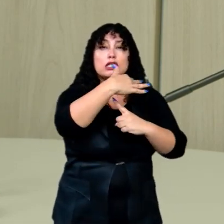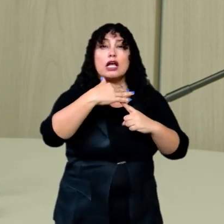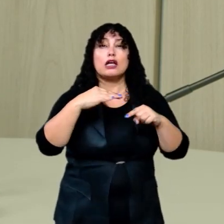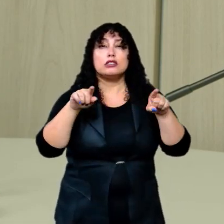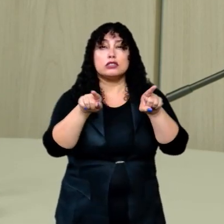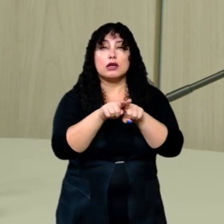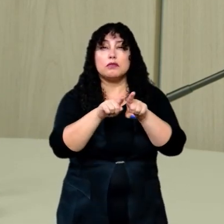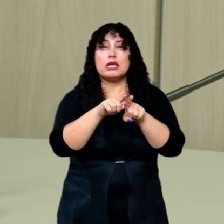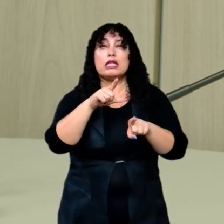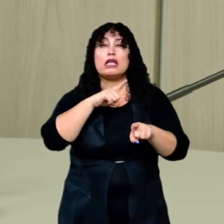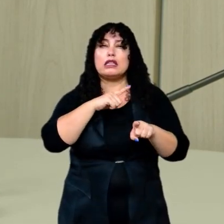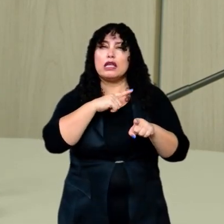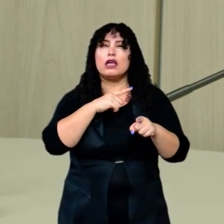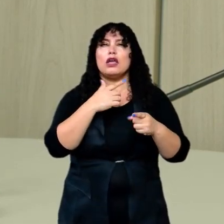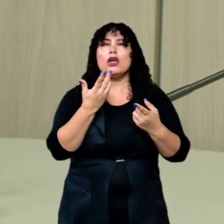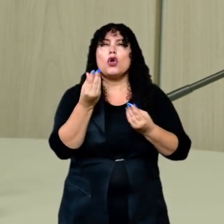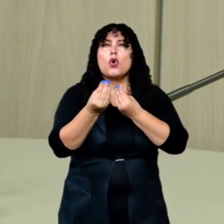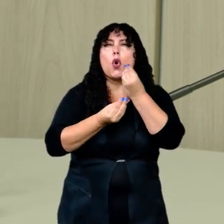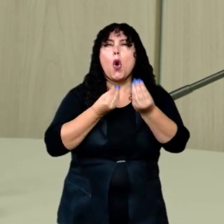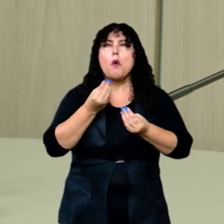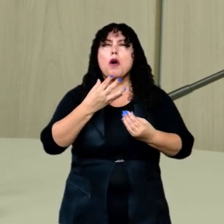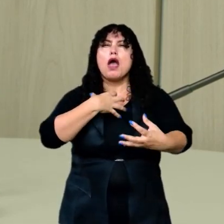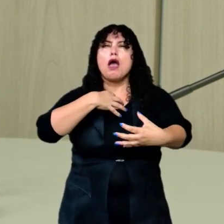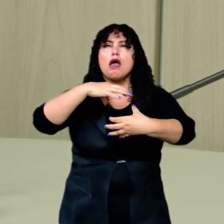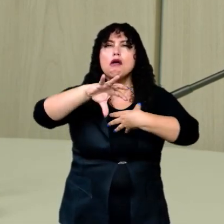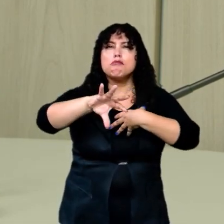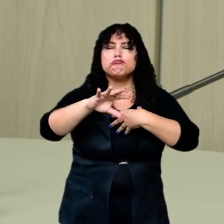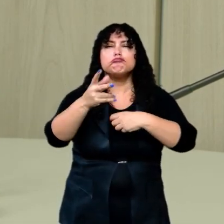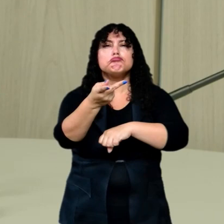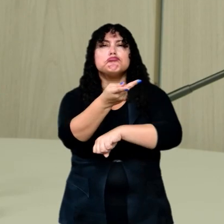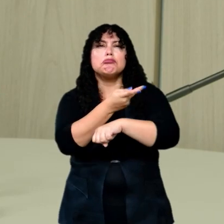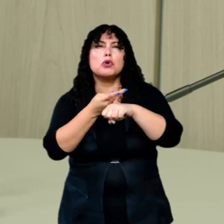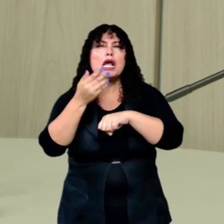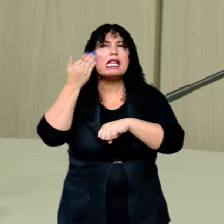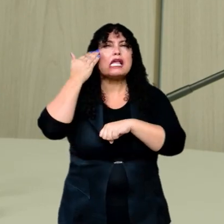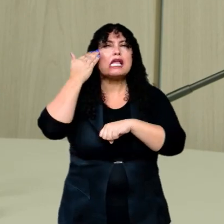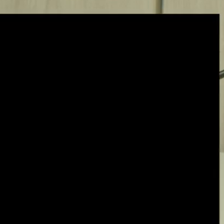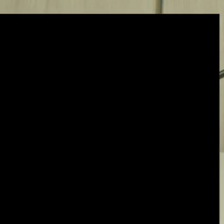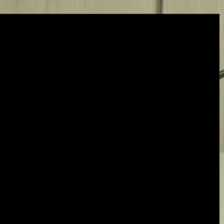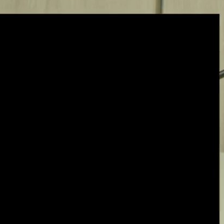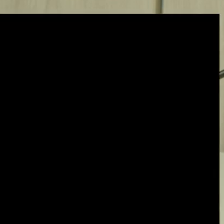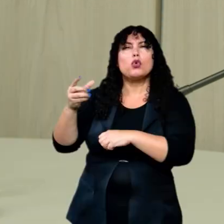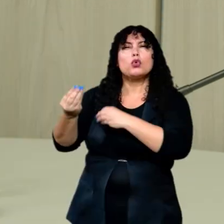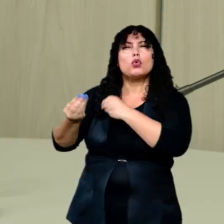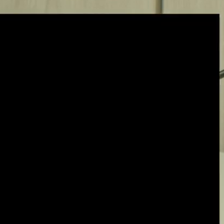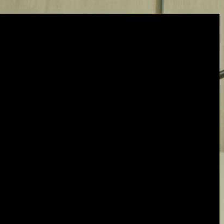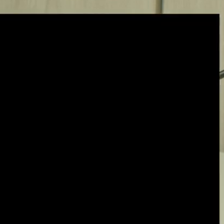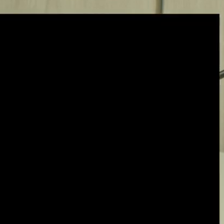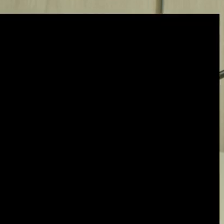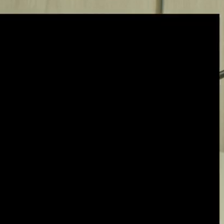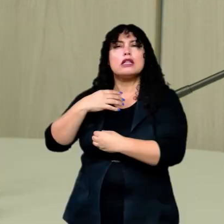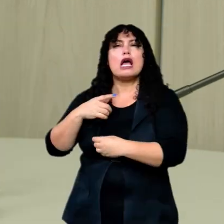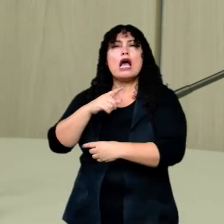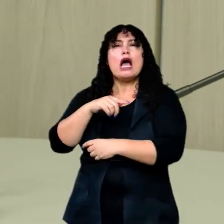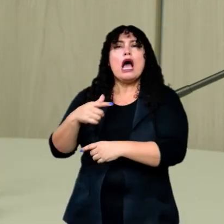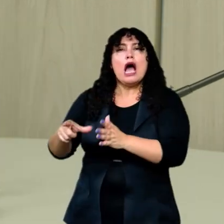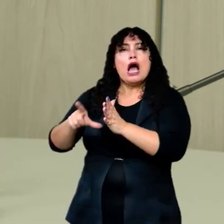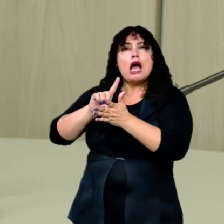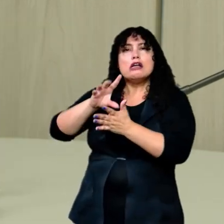De ter aquela questão da empatia, de procurar entender o porquê o outro está agindo daquela forma antes de condenar, né?